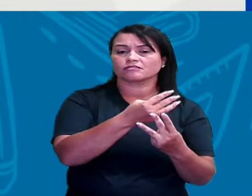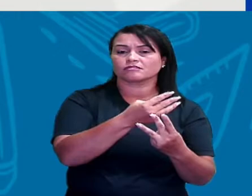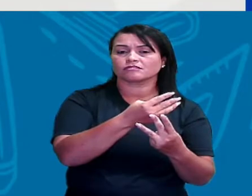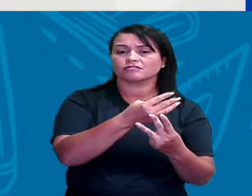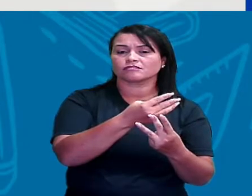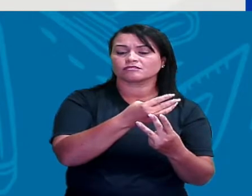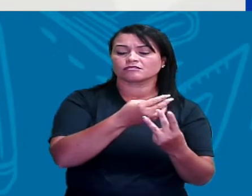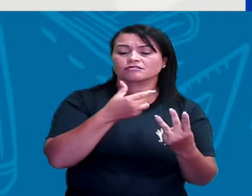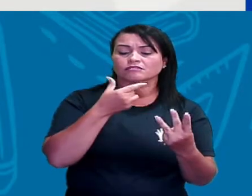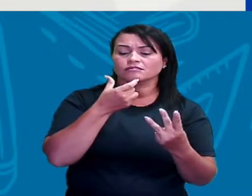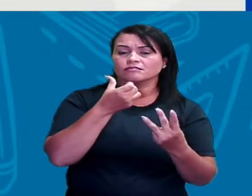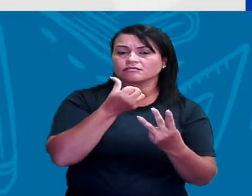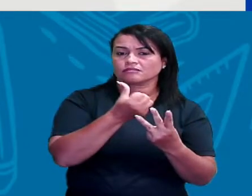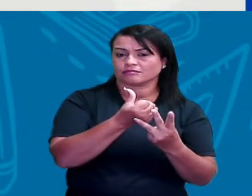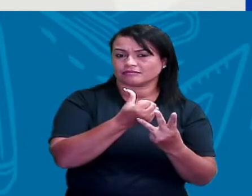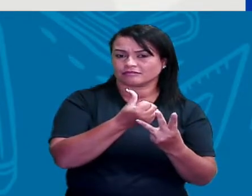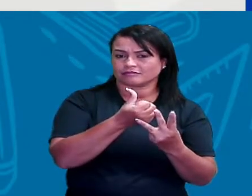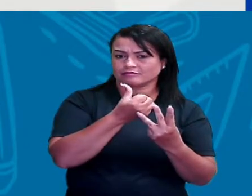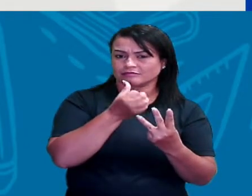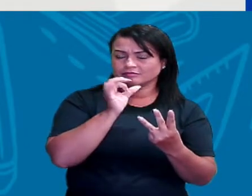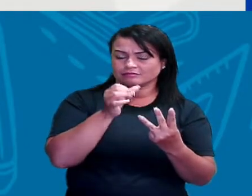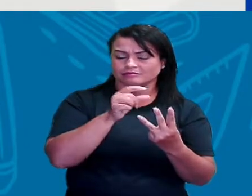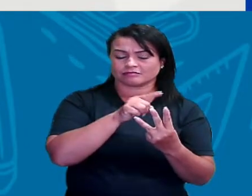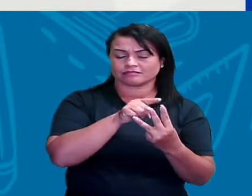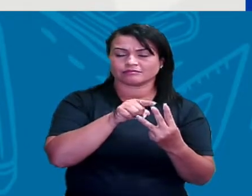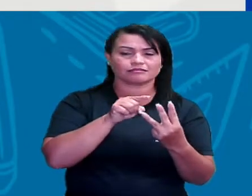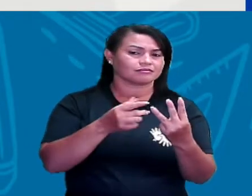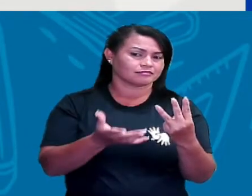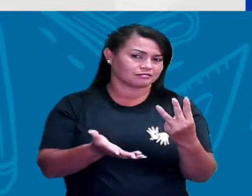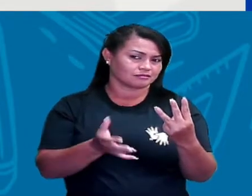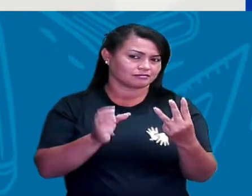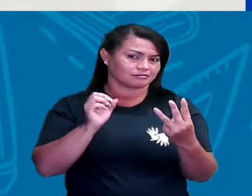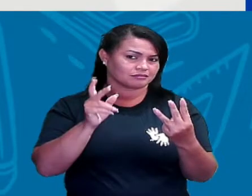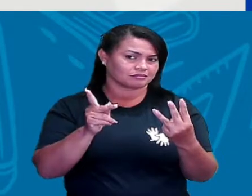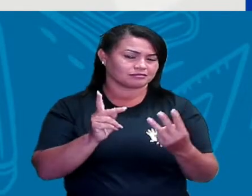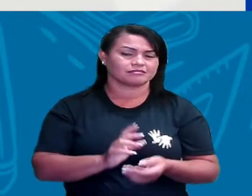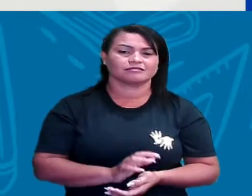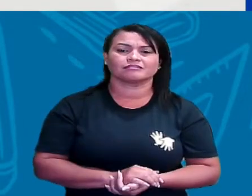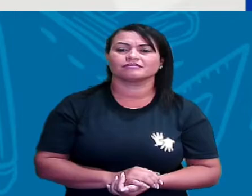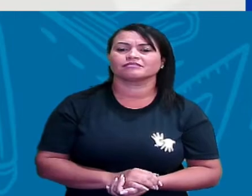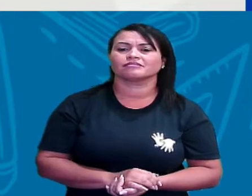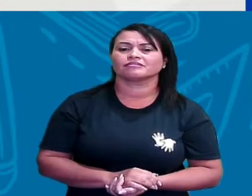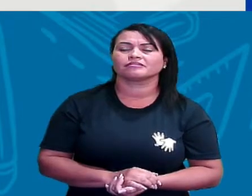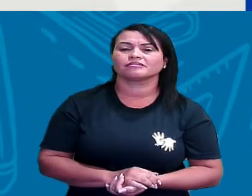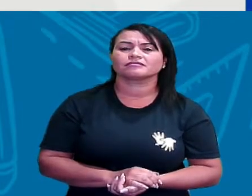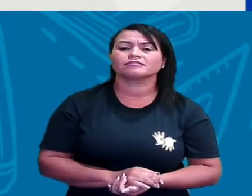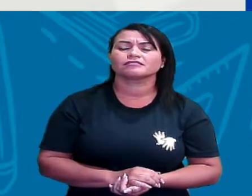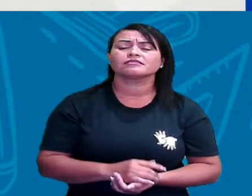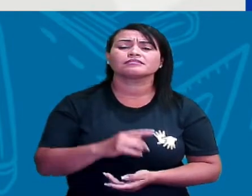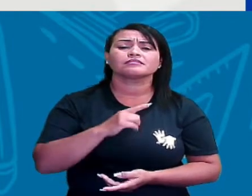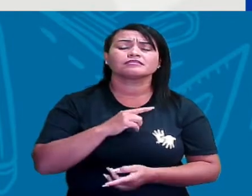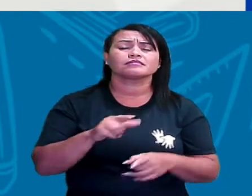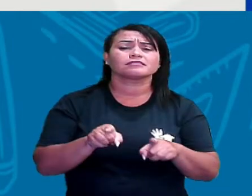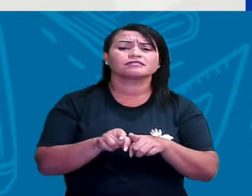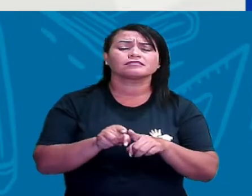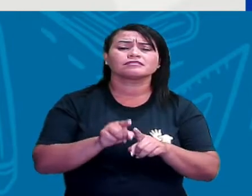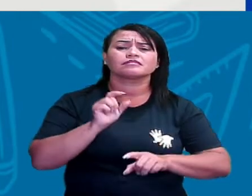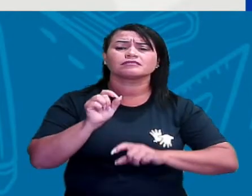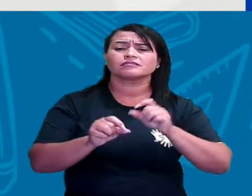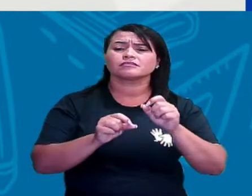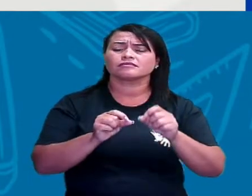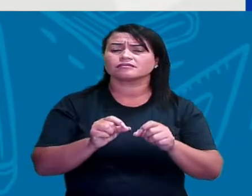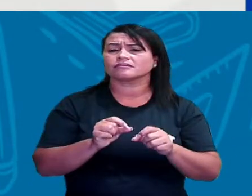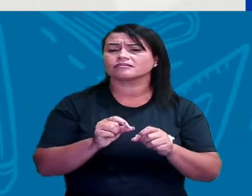3 e o 6. Tá certo? Ok? Então vamos lá. Suponha agora que os algarismos